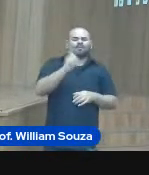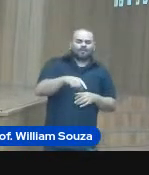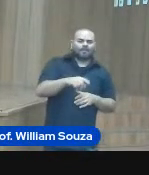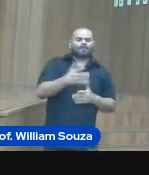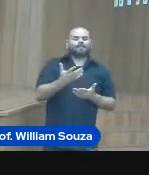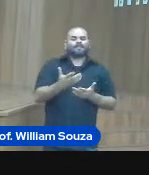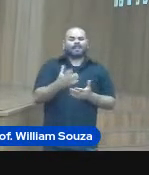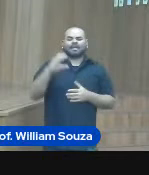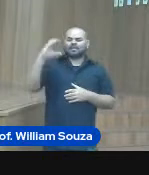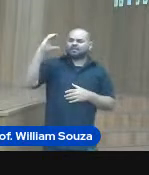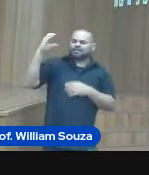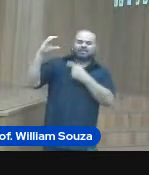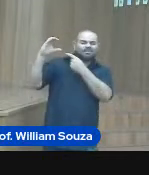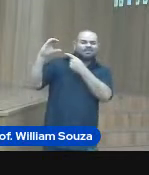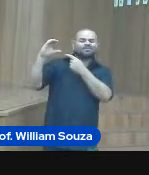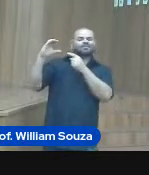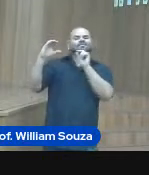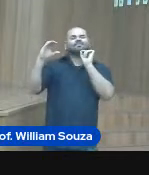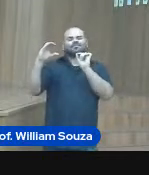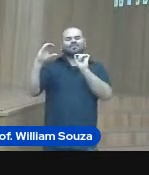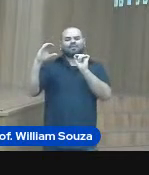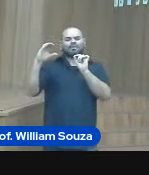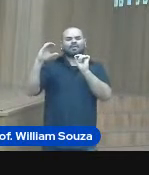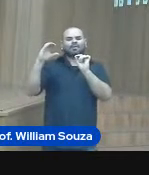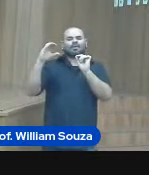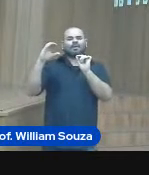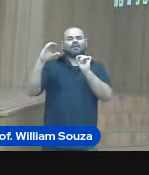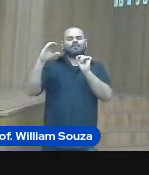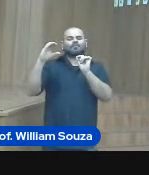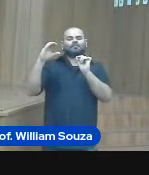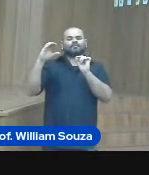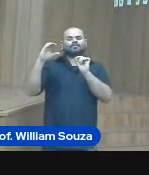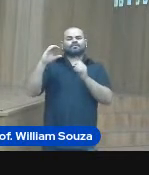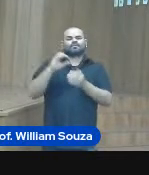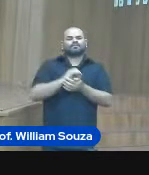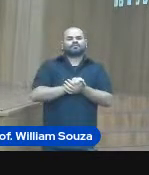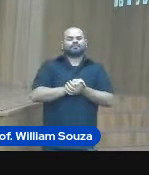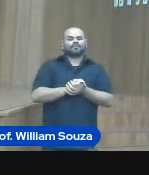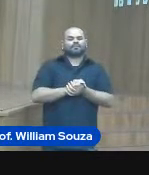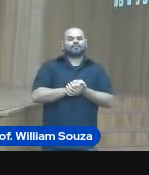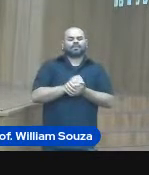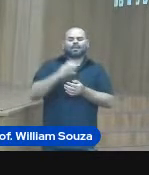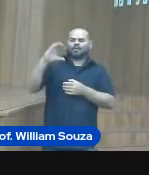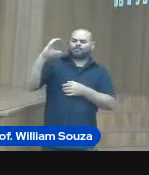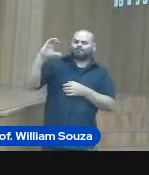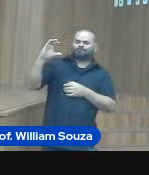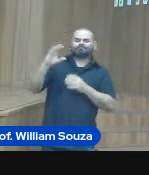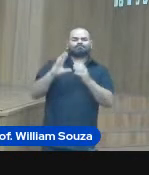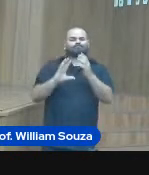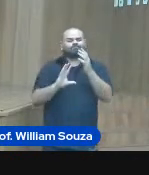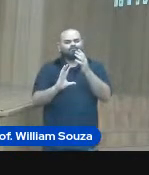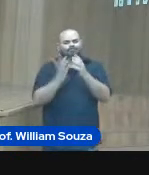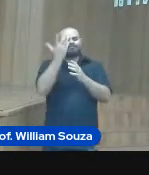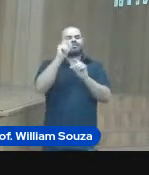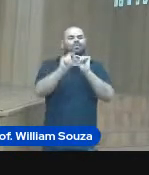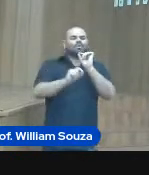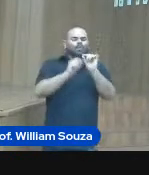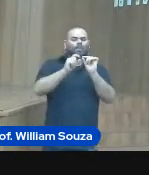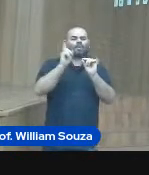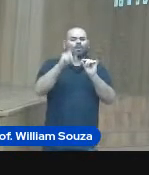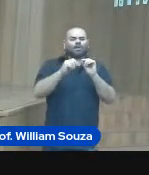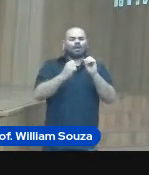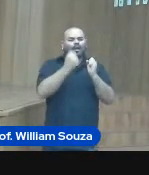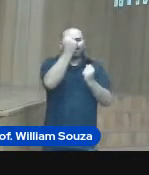ela meio que contribuiu completamente para uma ideia da ciência, da